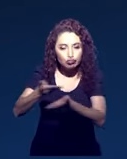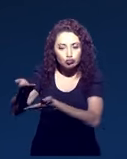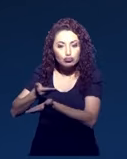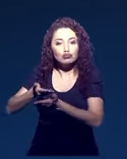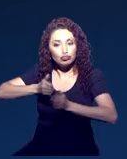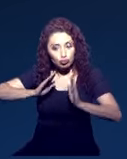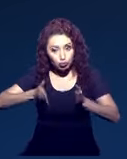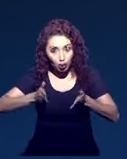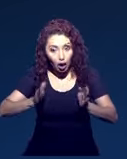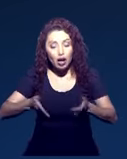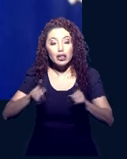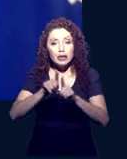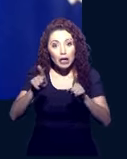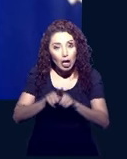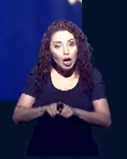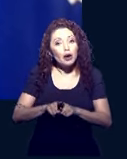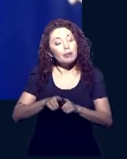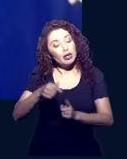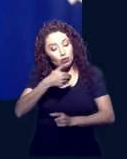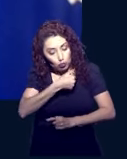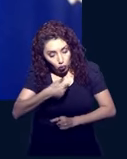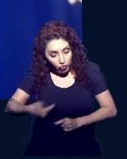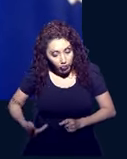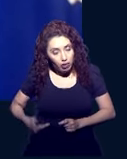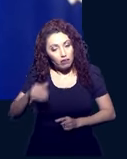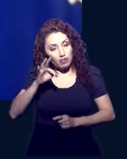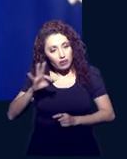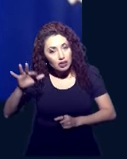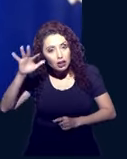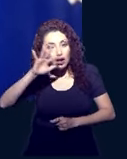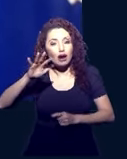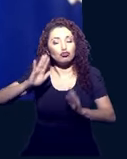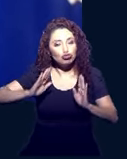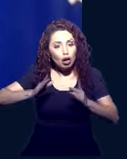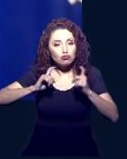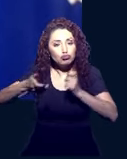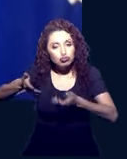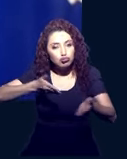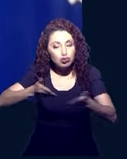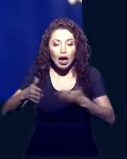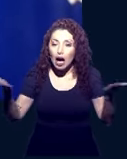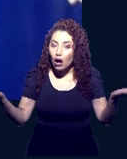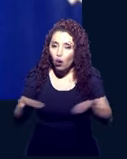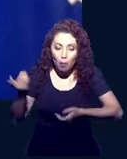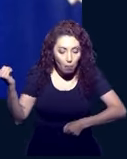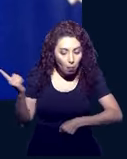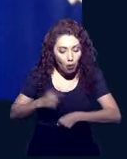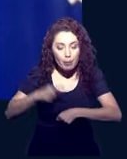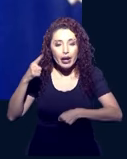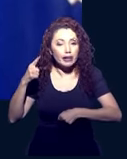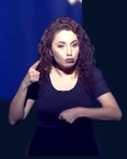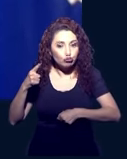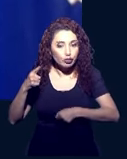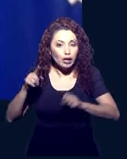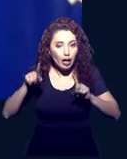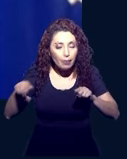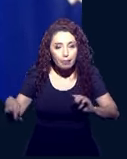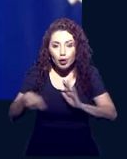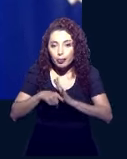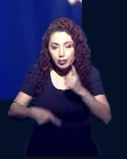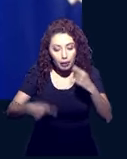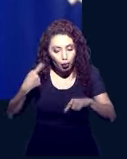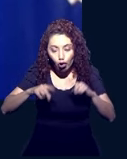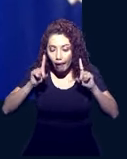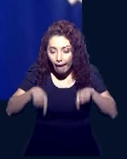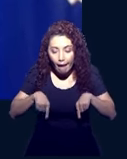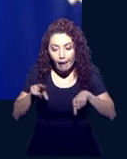com o governo federal então nós chegamos num ponto que é o ponto que aquilo que se exige da política que é de escolher é a arte de escolher